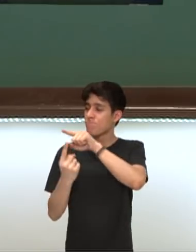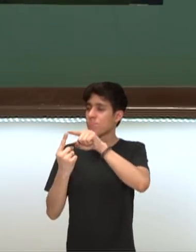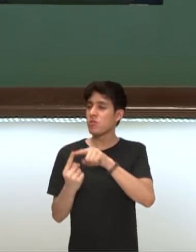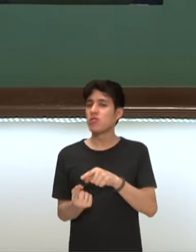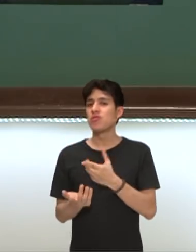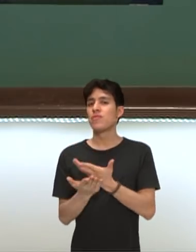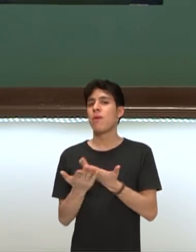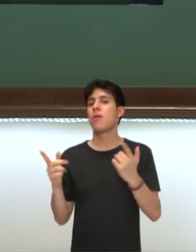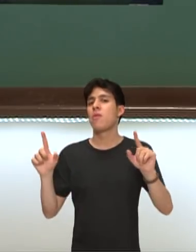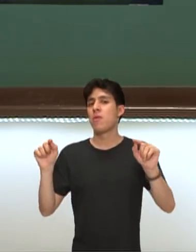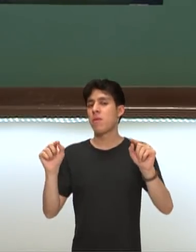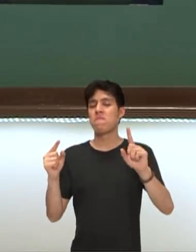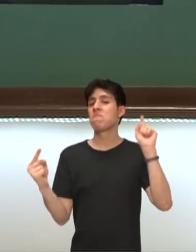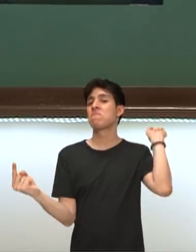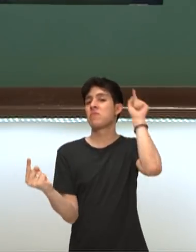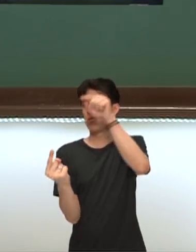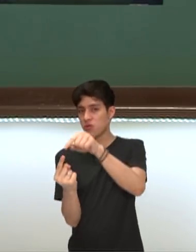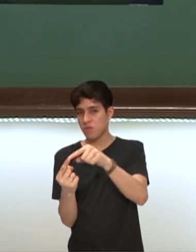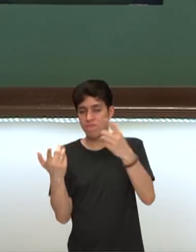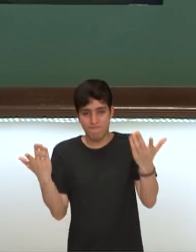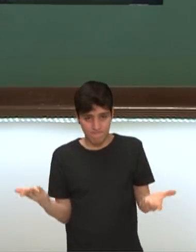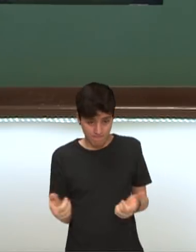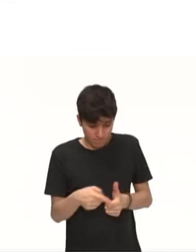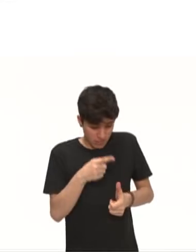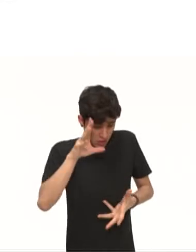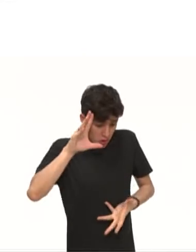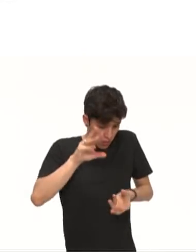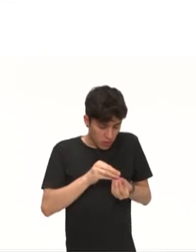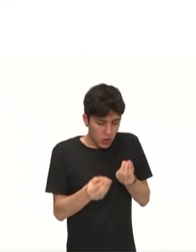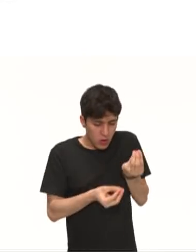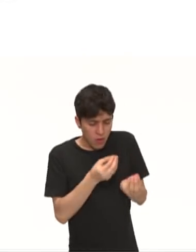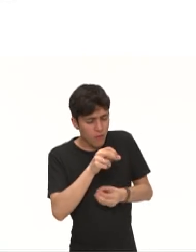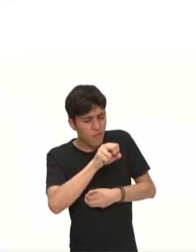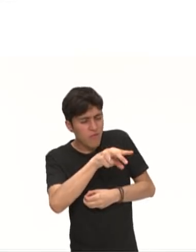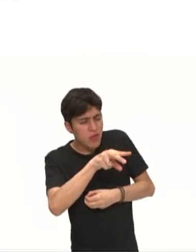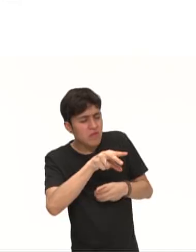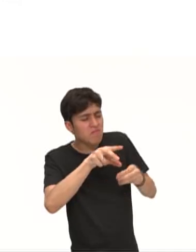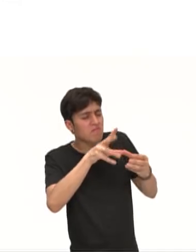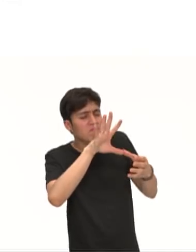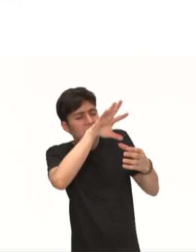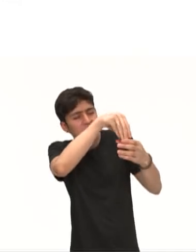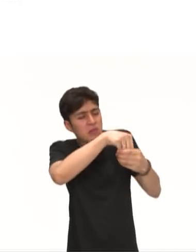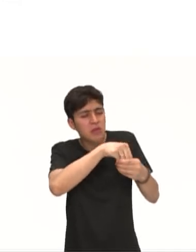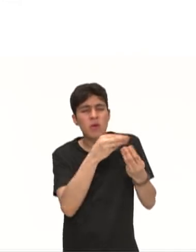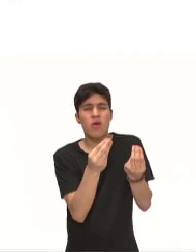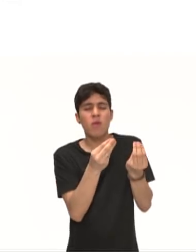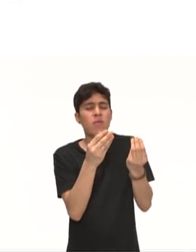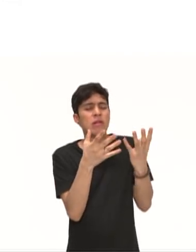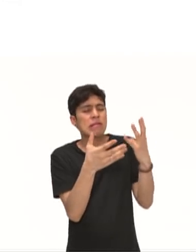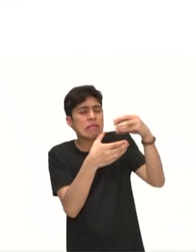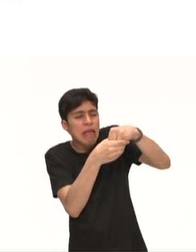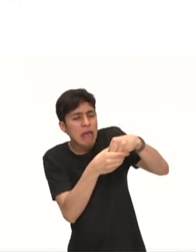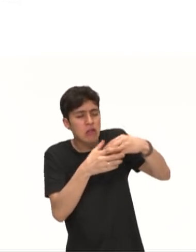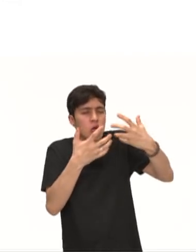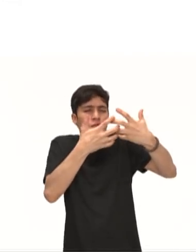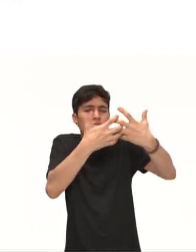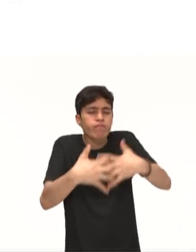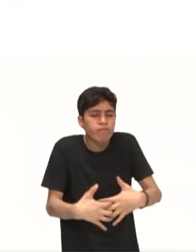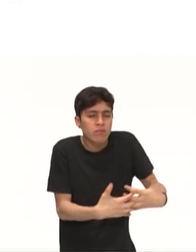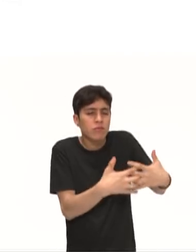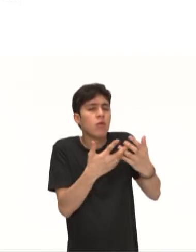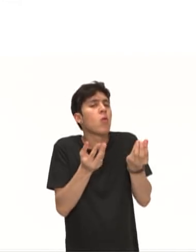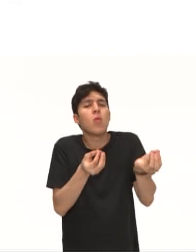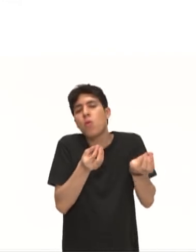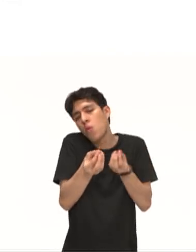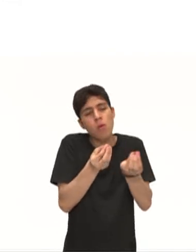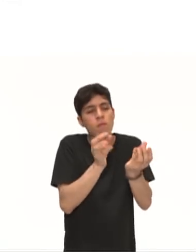slide, são entender a constituição dos vírus, que é a parte de morfologia dos vírus, quais são as estruturas